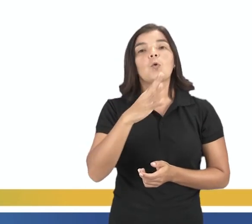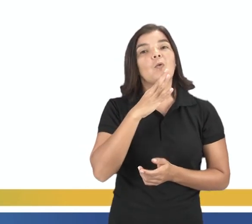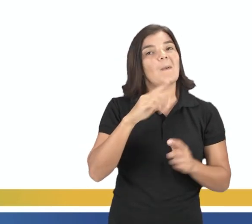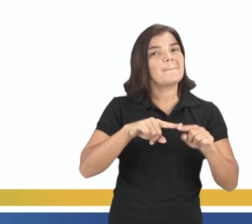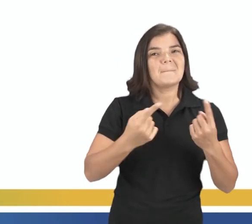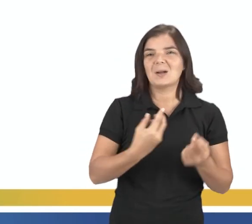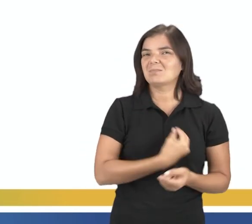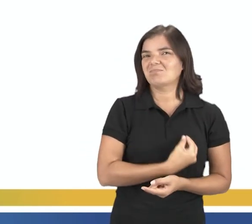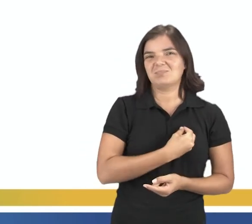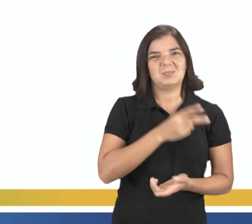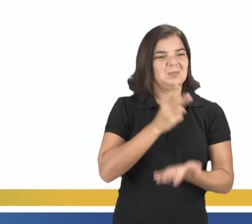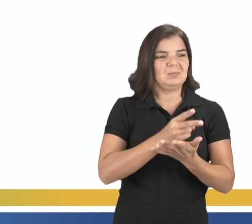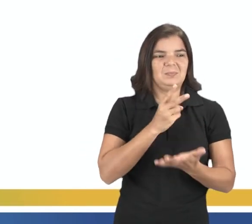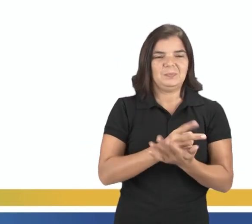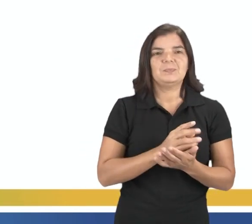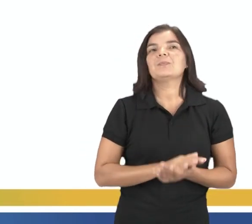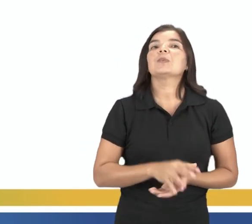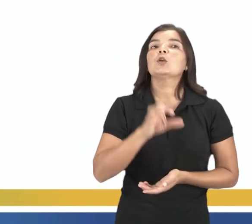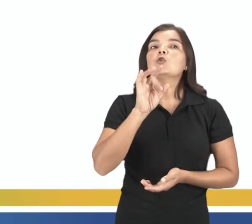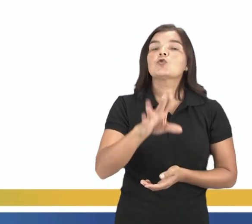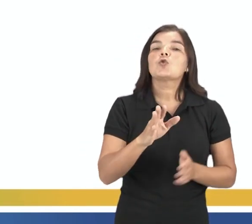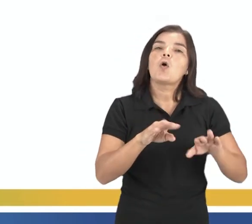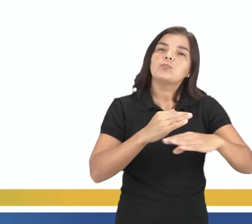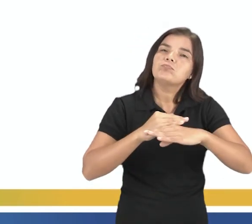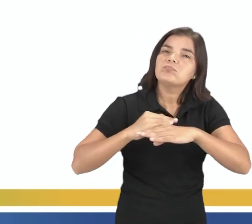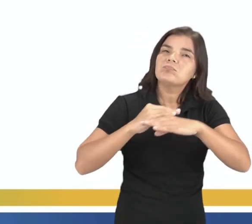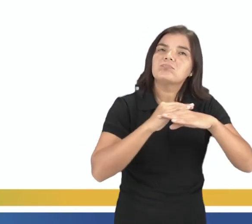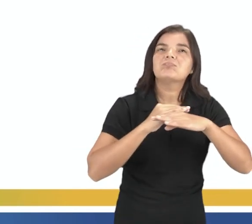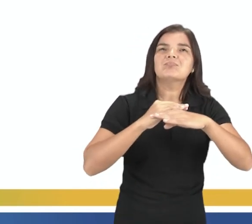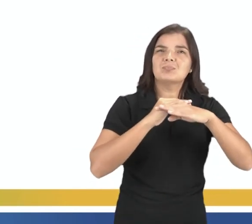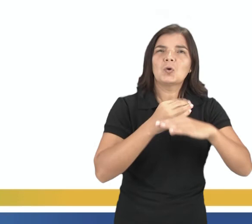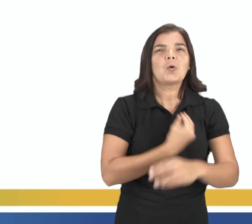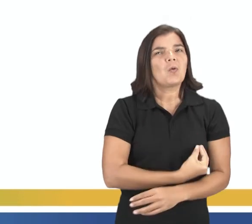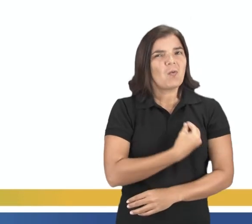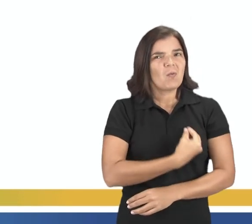mas não existiram sempre. Só se humaniza na convivência